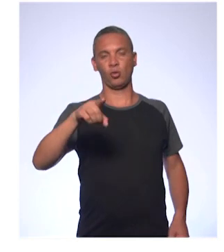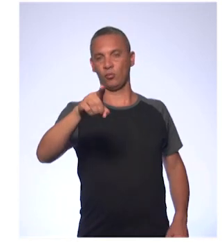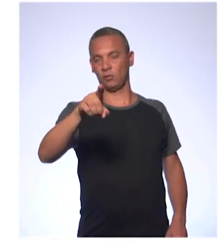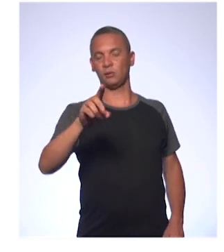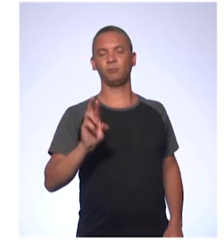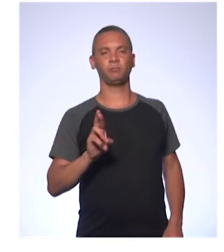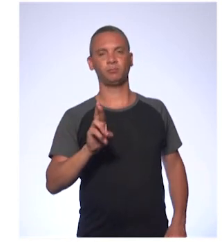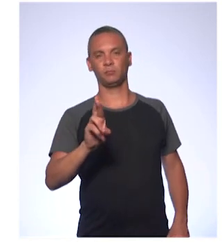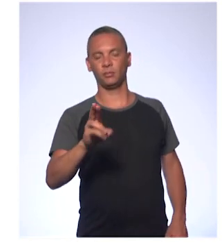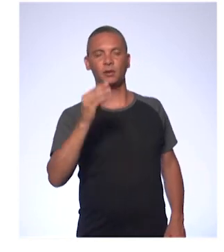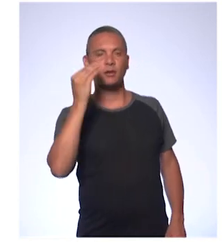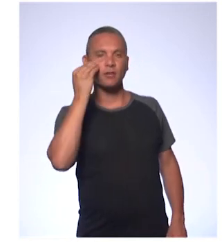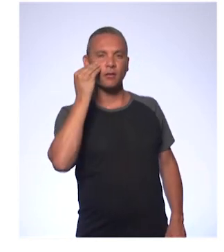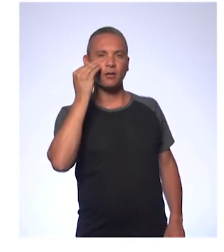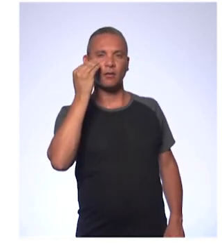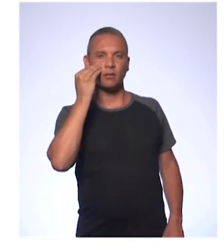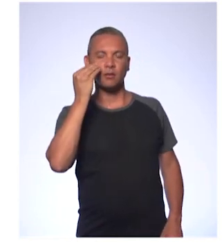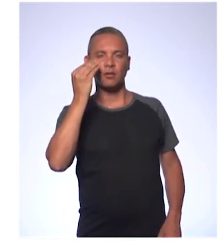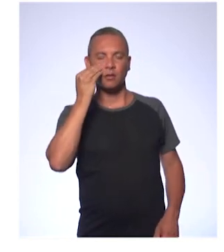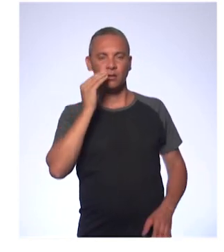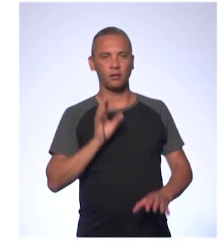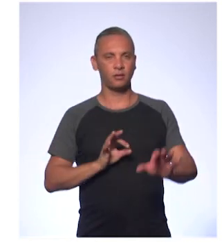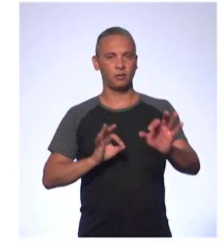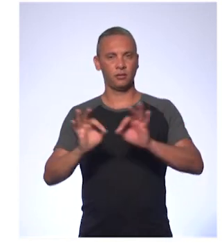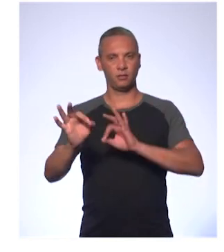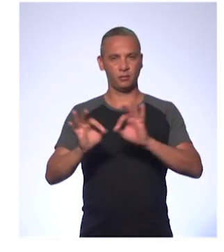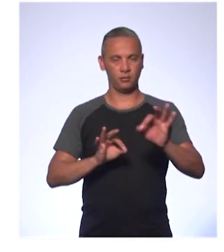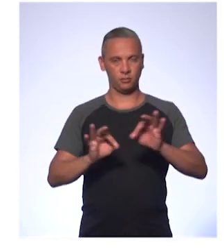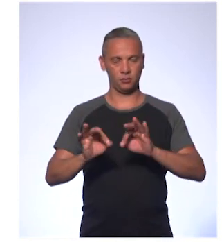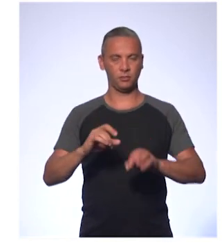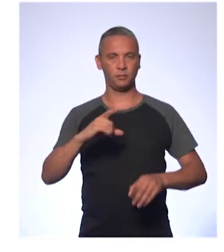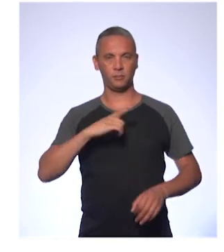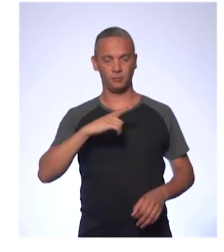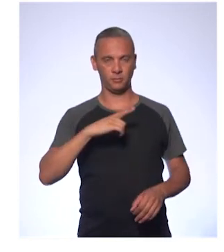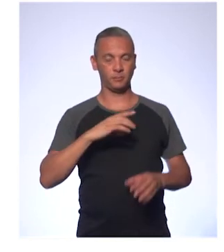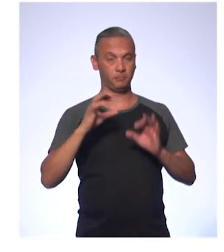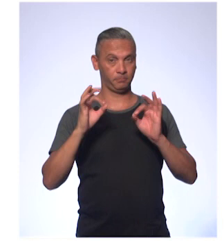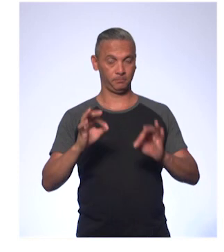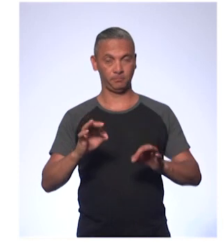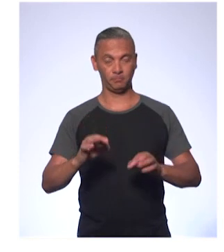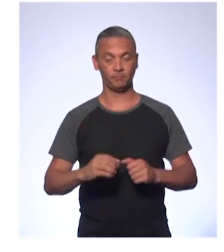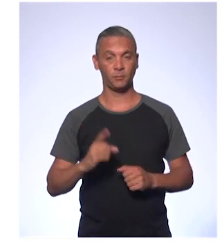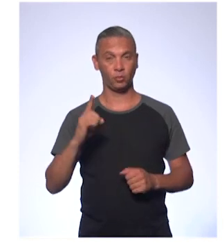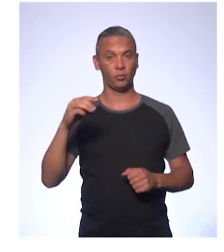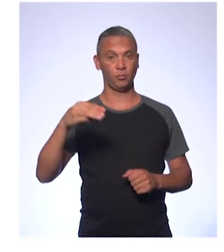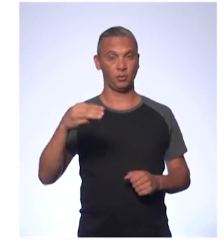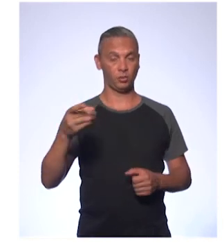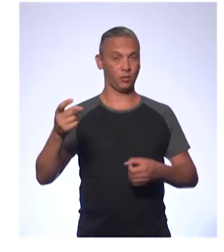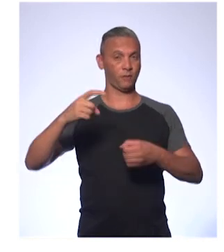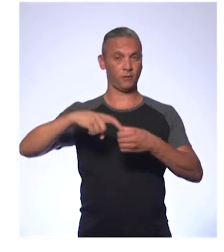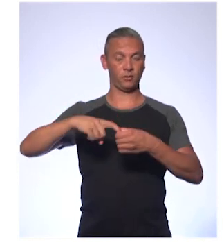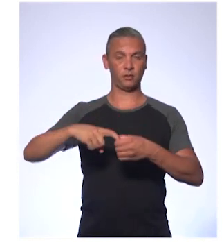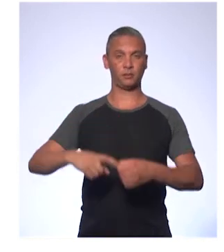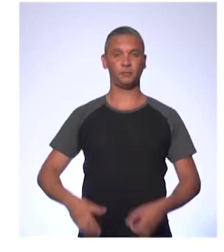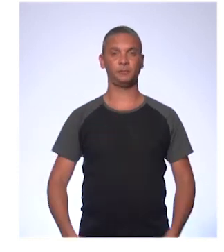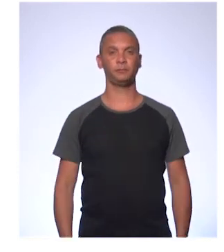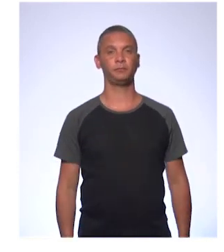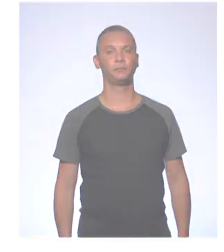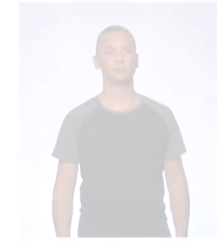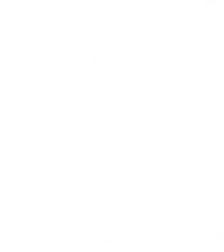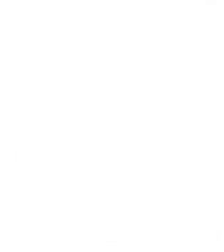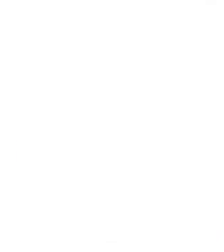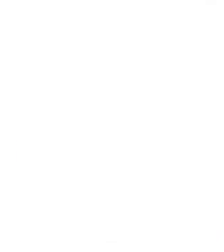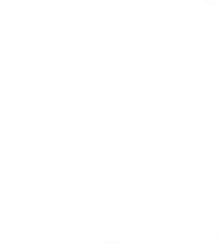vocês tentar colocar a questão correta aí. A gente dá um minutinho aí e já voltamos.